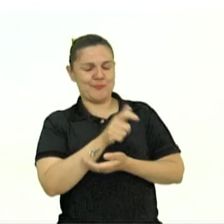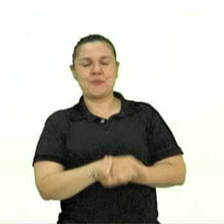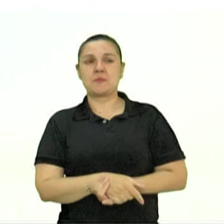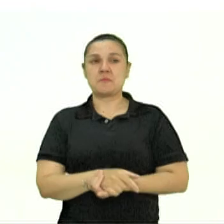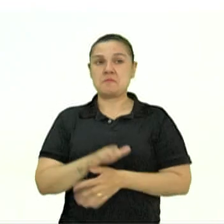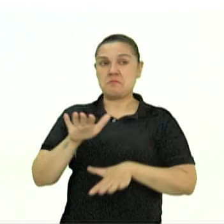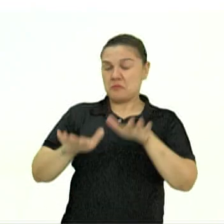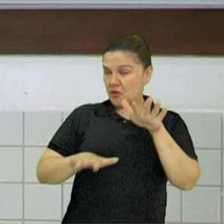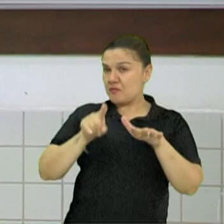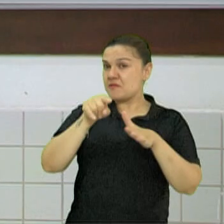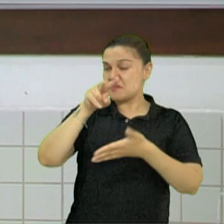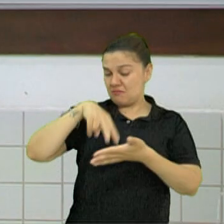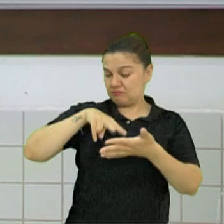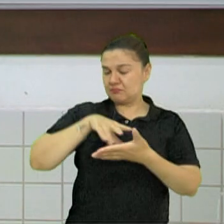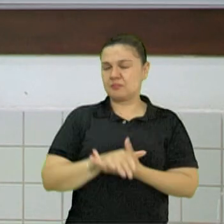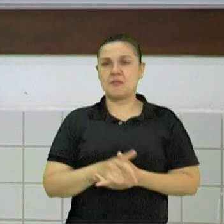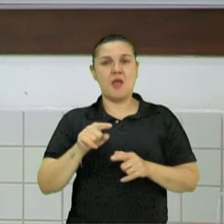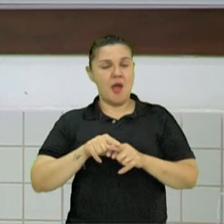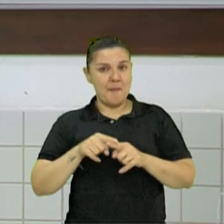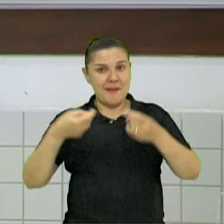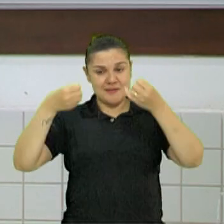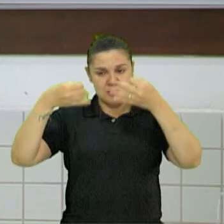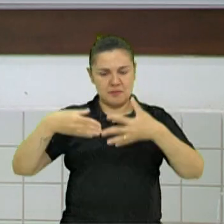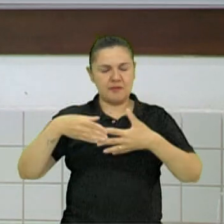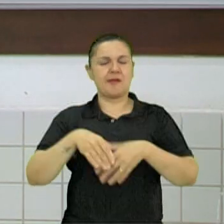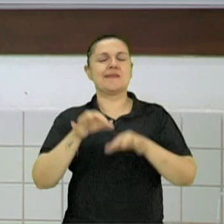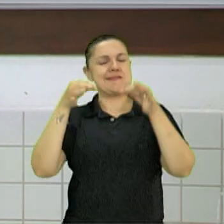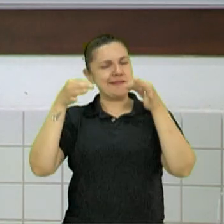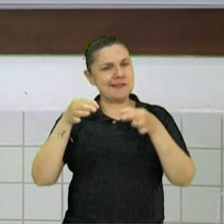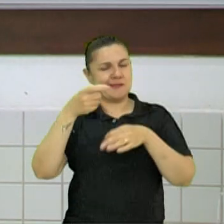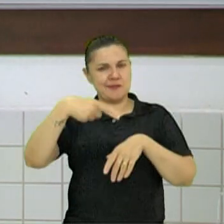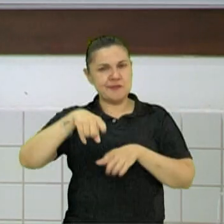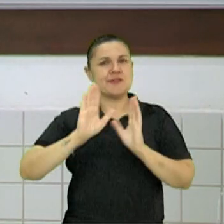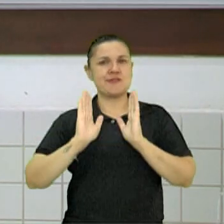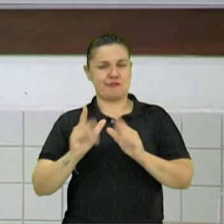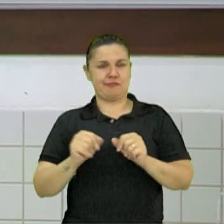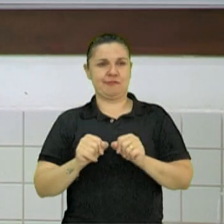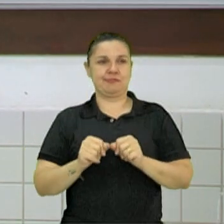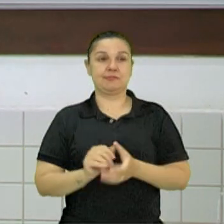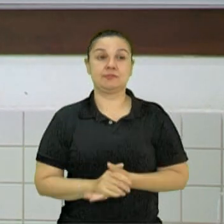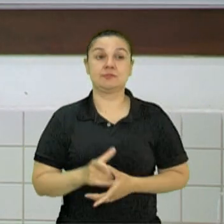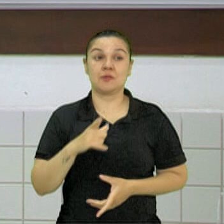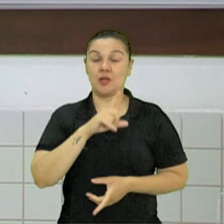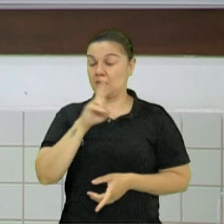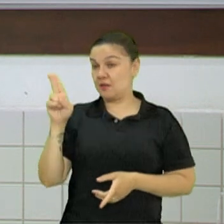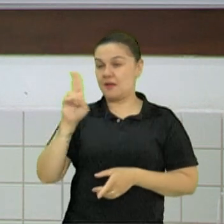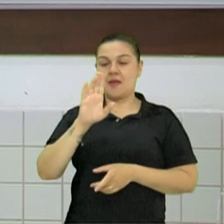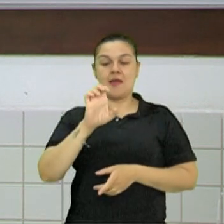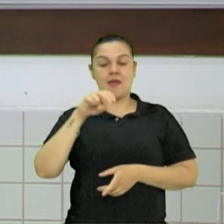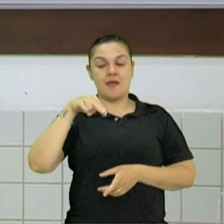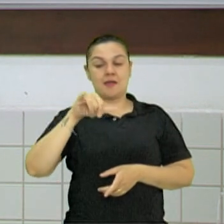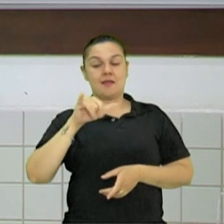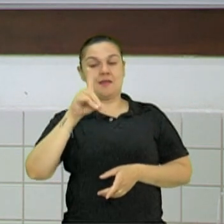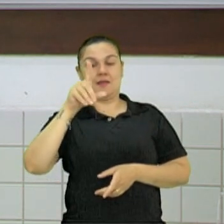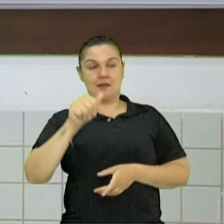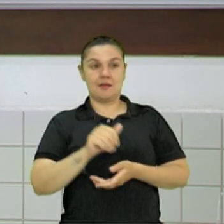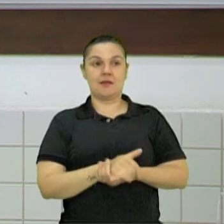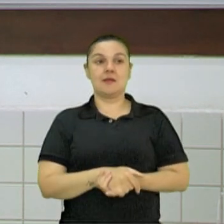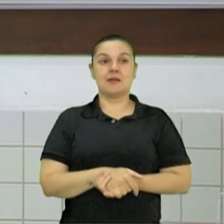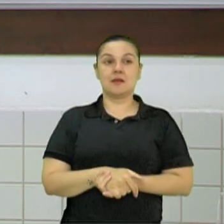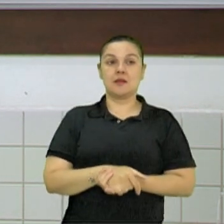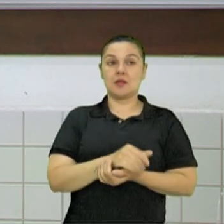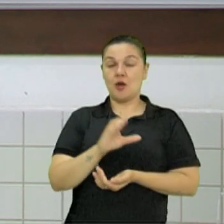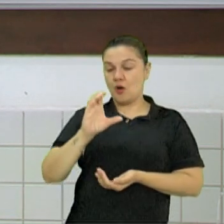você já tenha feito a leitura, mas ouvir falar, possivelmente isso já aconteceu. Nós temos Eneida, que é de Virgílio,